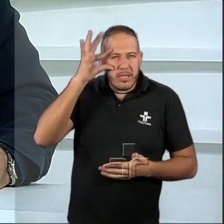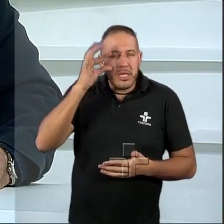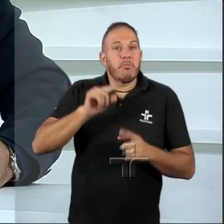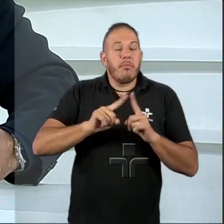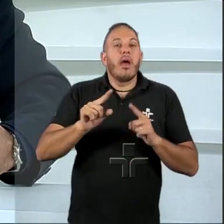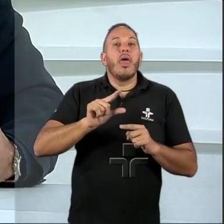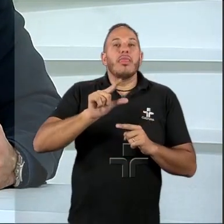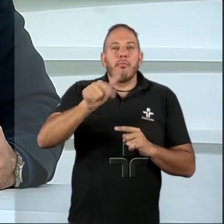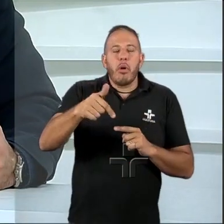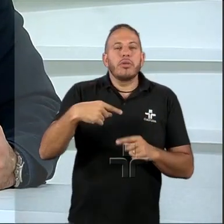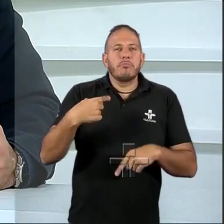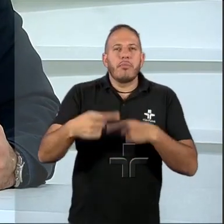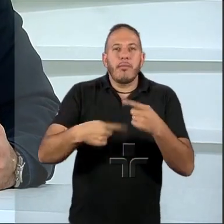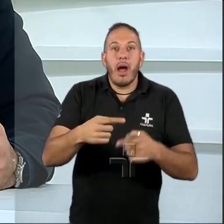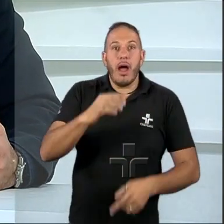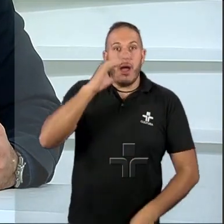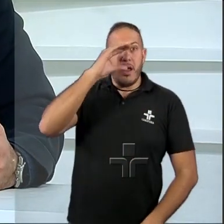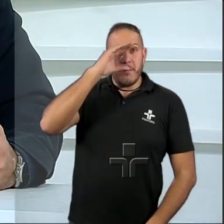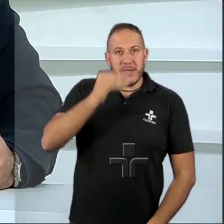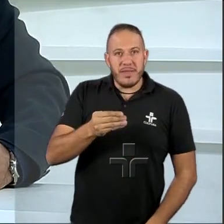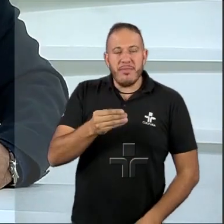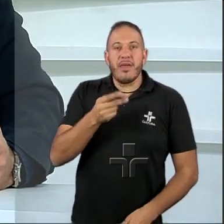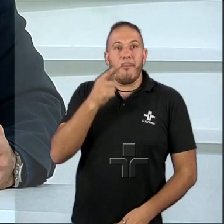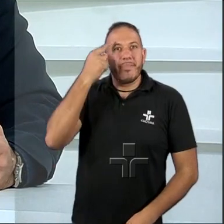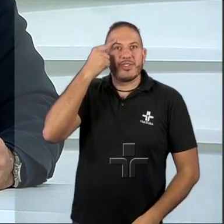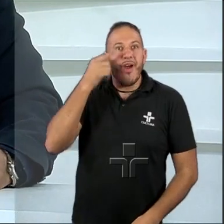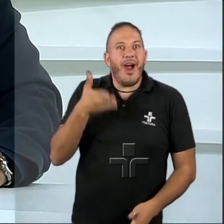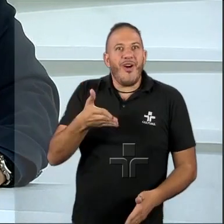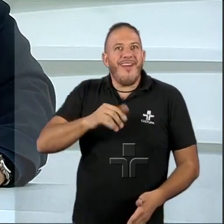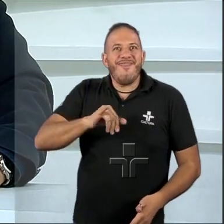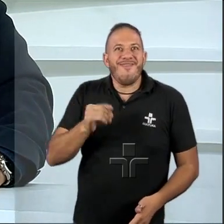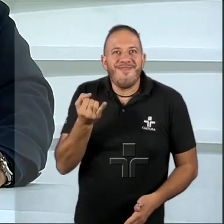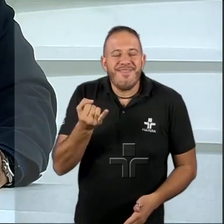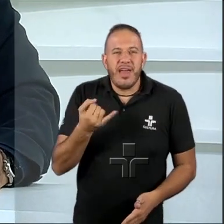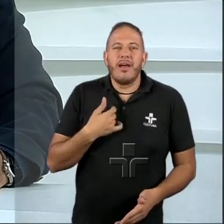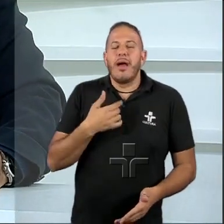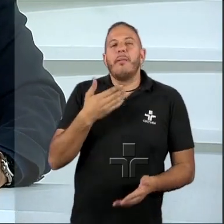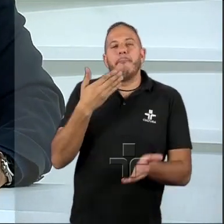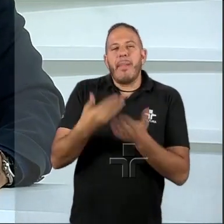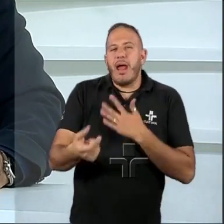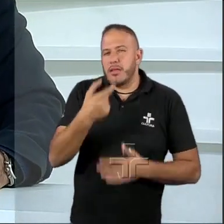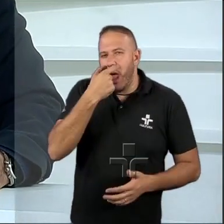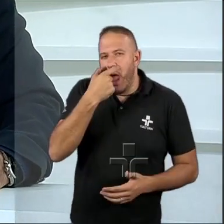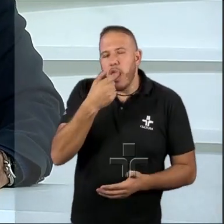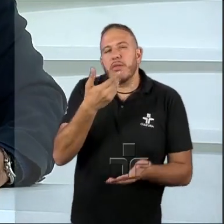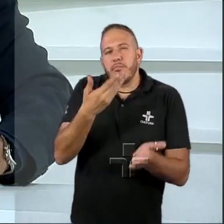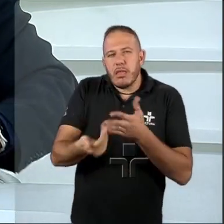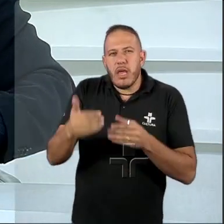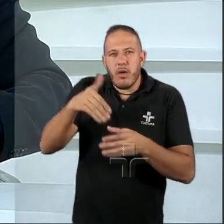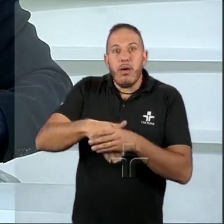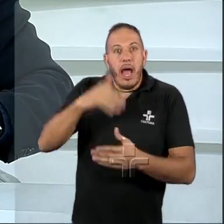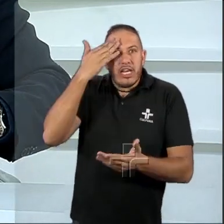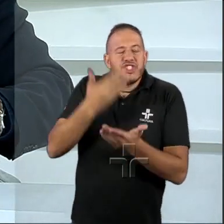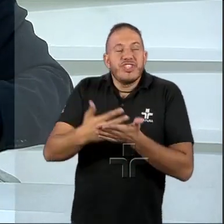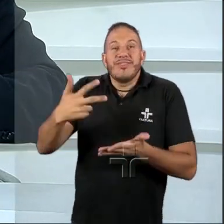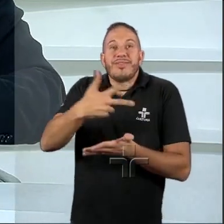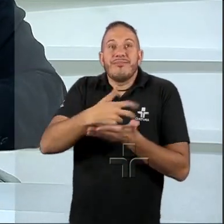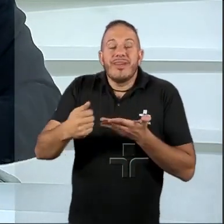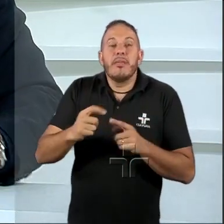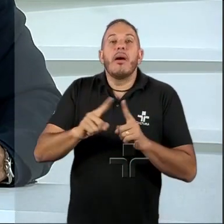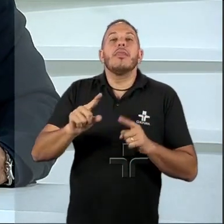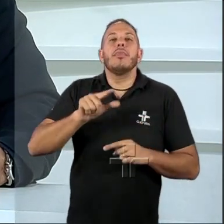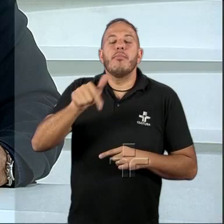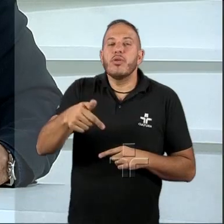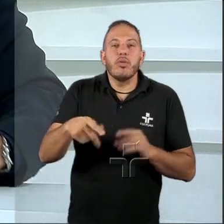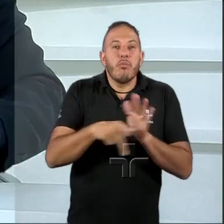consequentemente, o PSDB fala, bem, agora vamos faturar, né? Perde a eleição com a Aécio, questiona o resultado, aposta no impeachment. Só que aí depois o